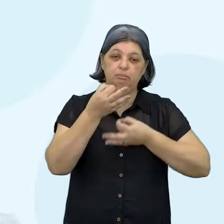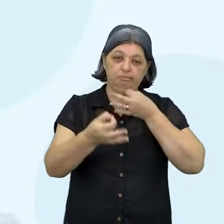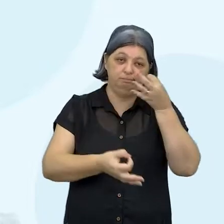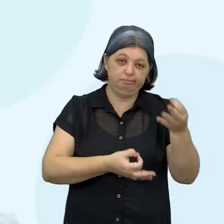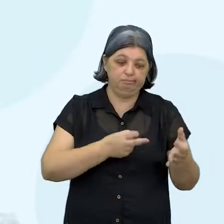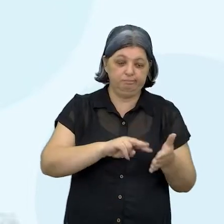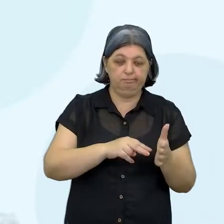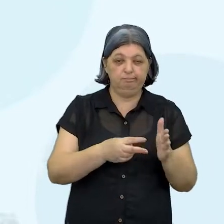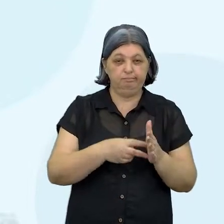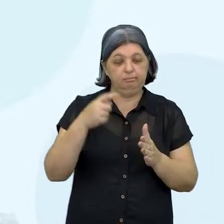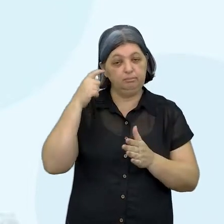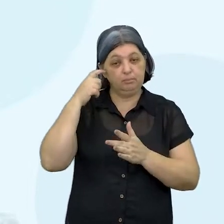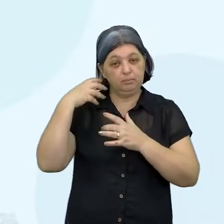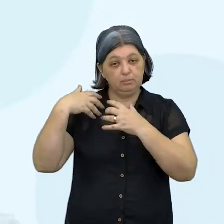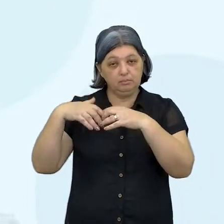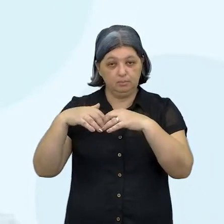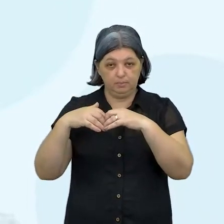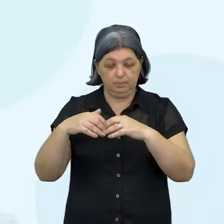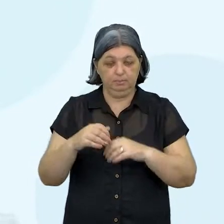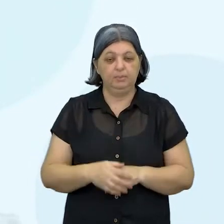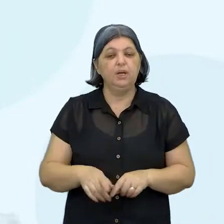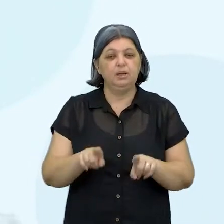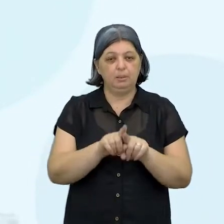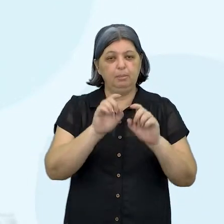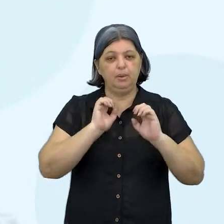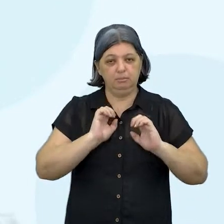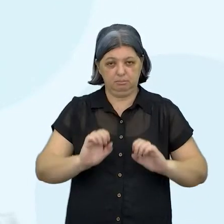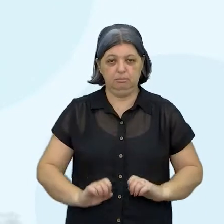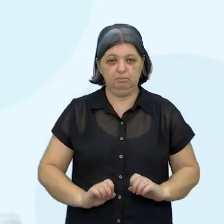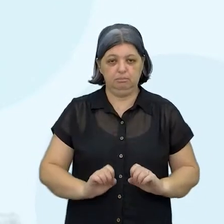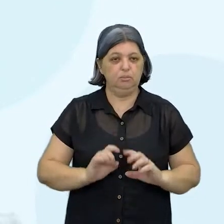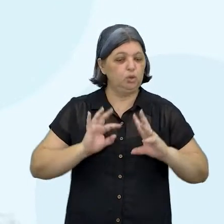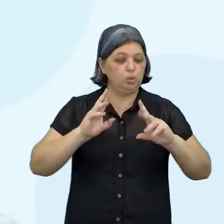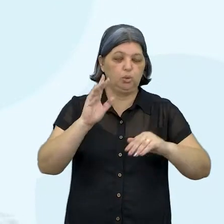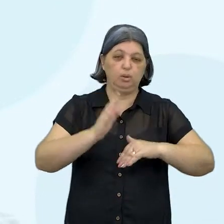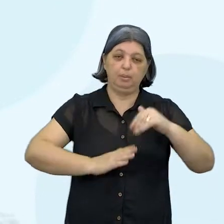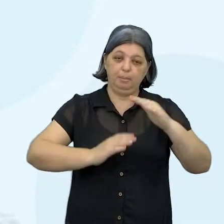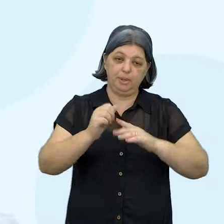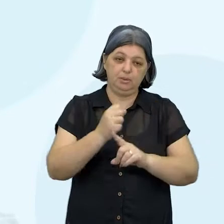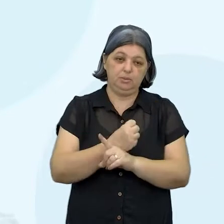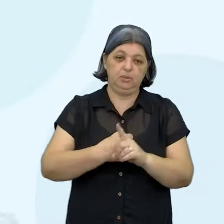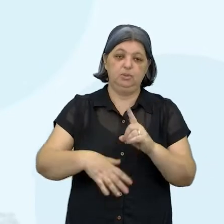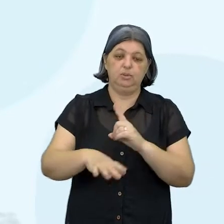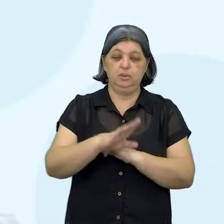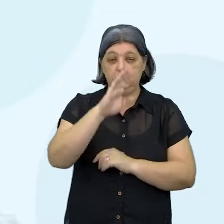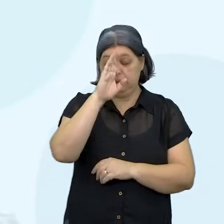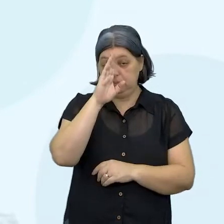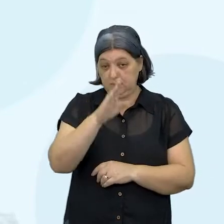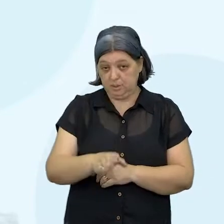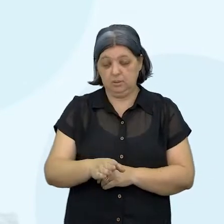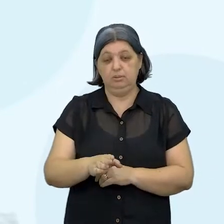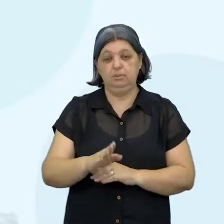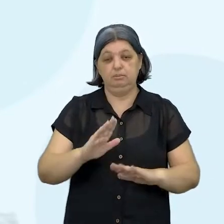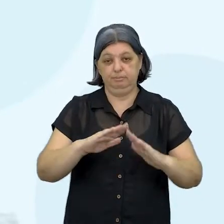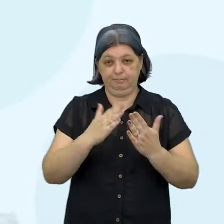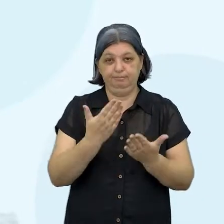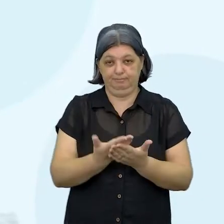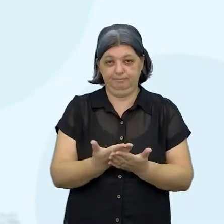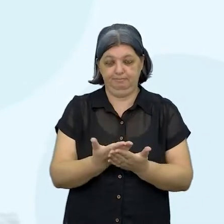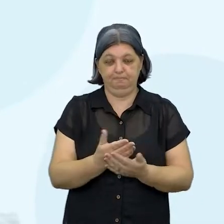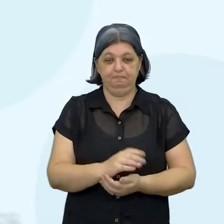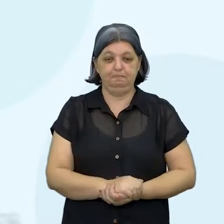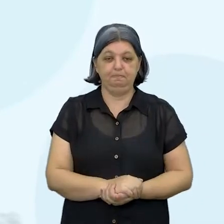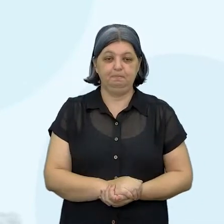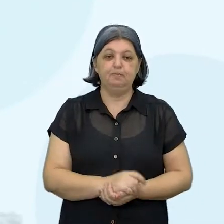significativa, reflexiva e ética em todas as práticas sociais, principalmente nas escolares, né?